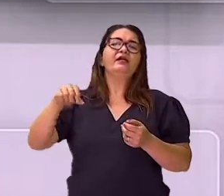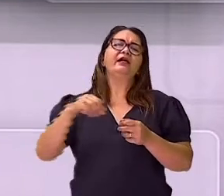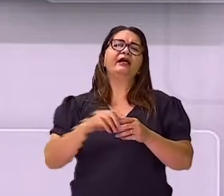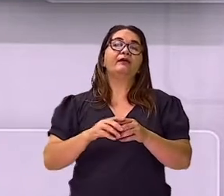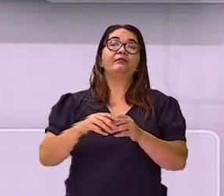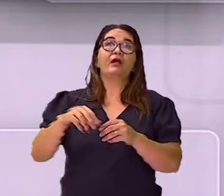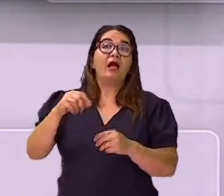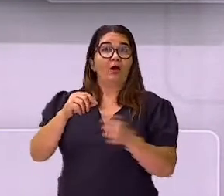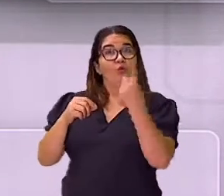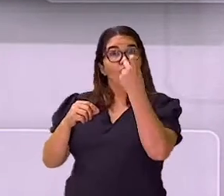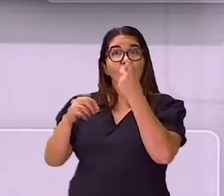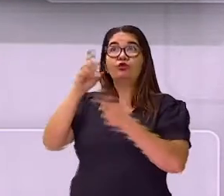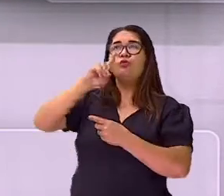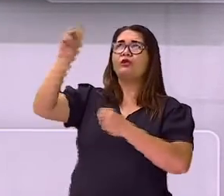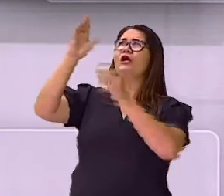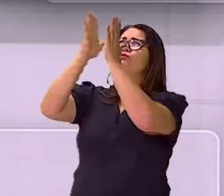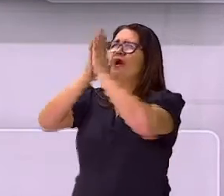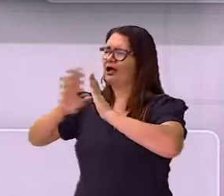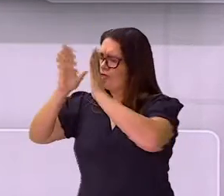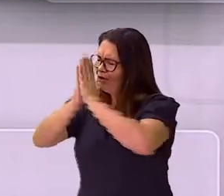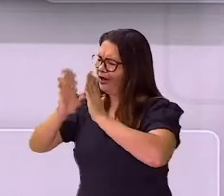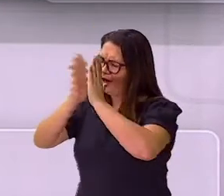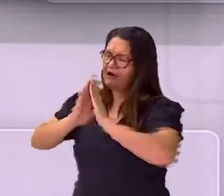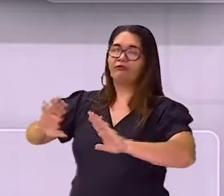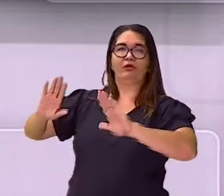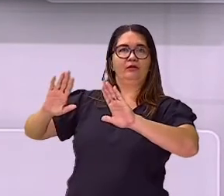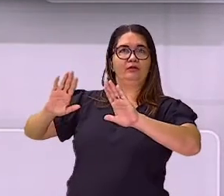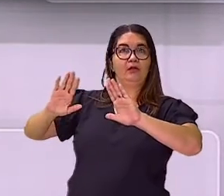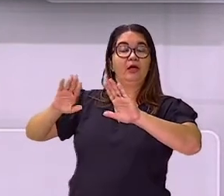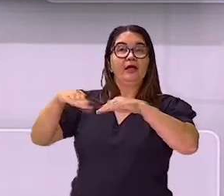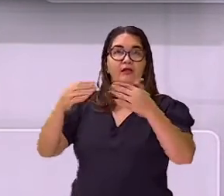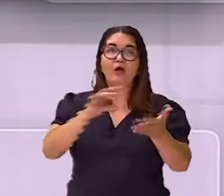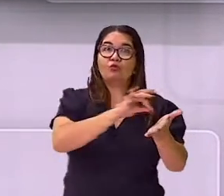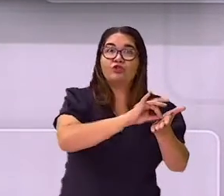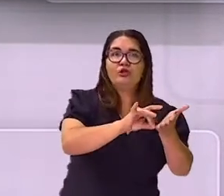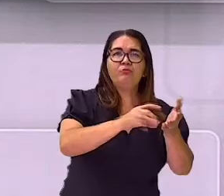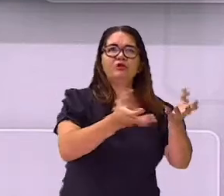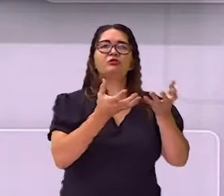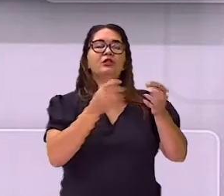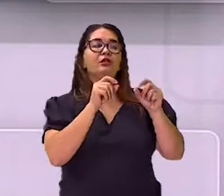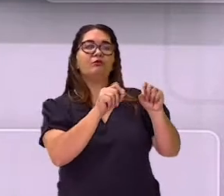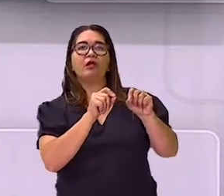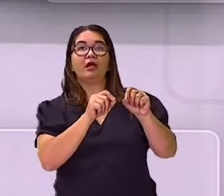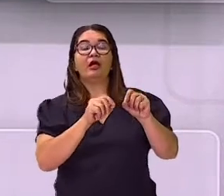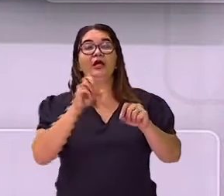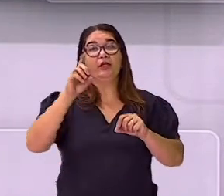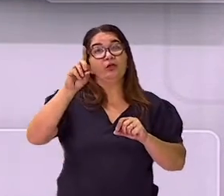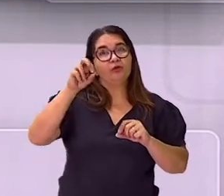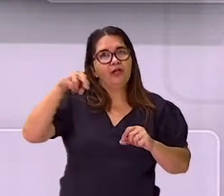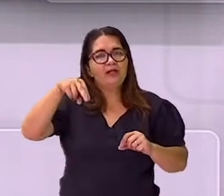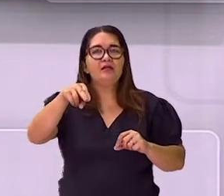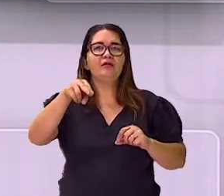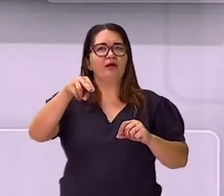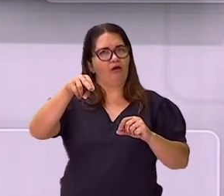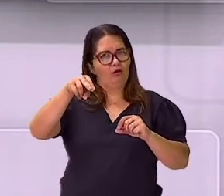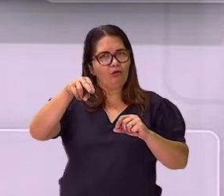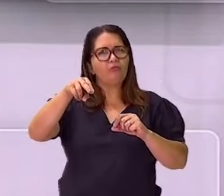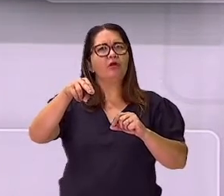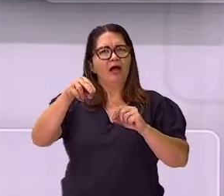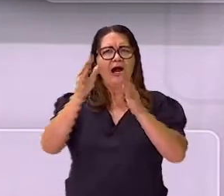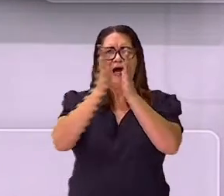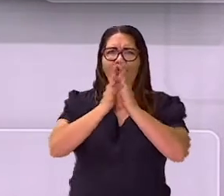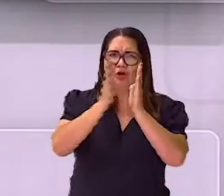posição privilegiada na corte, então os seus inimigos faziam de tudo para que o rei se voltasse